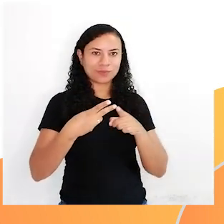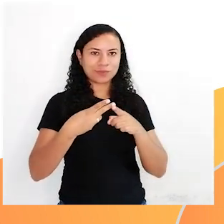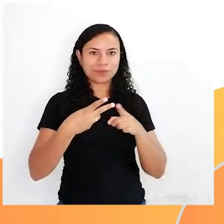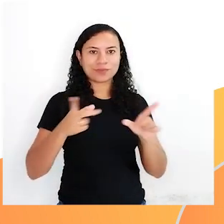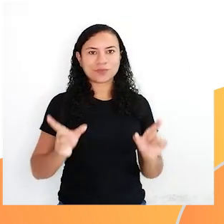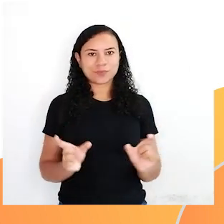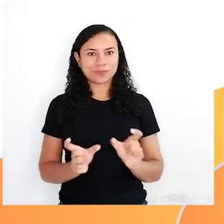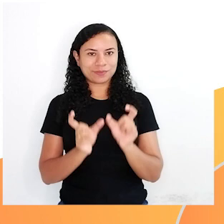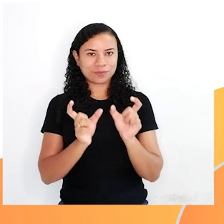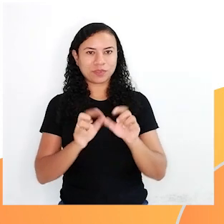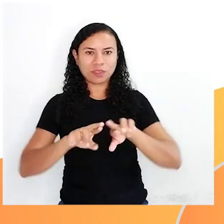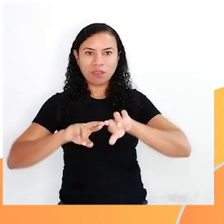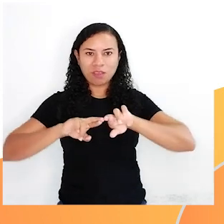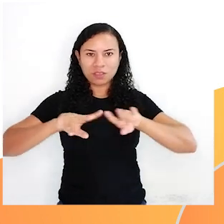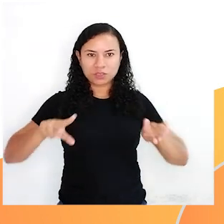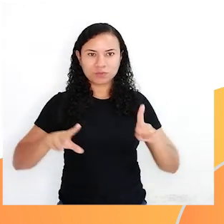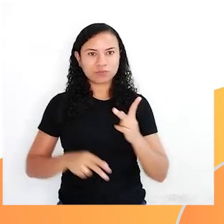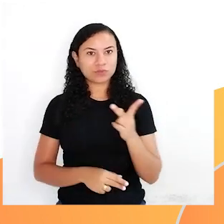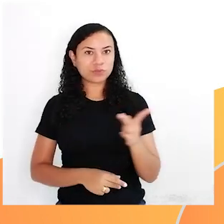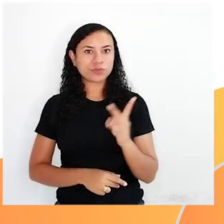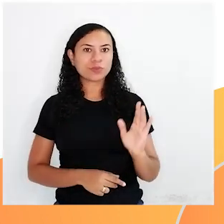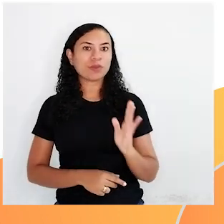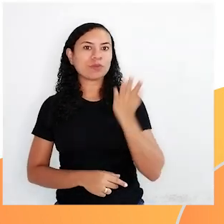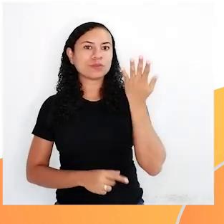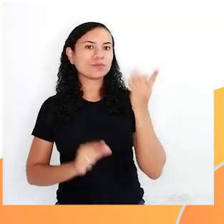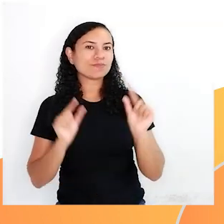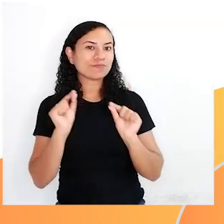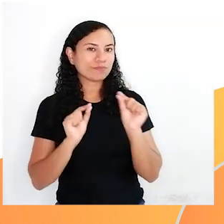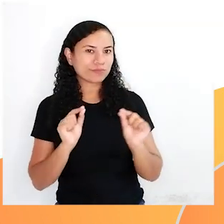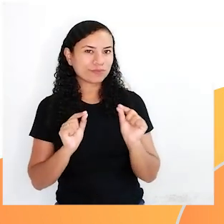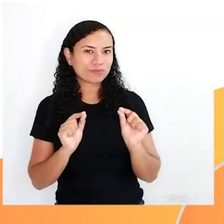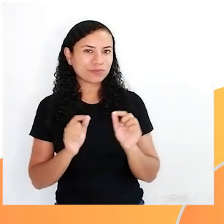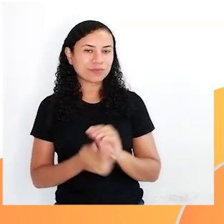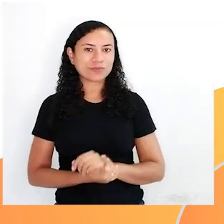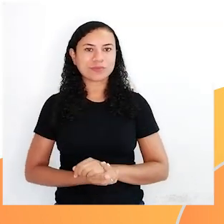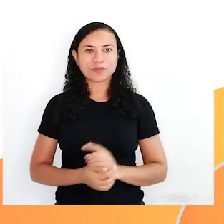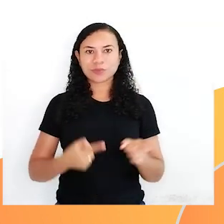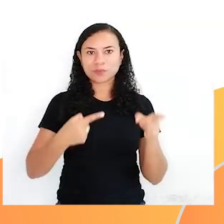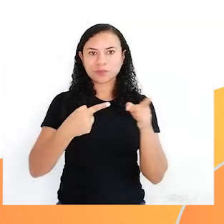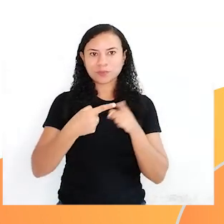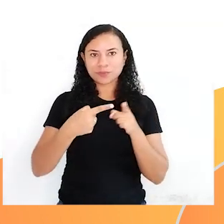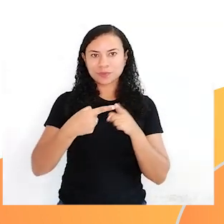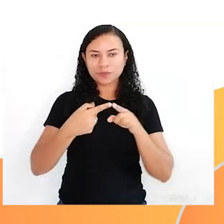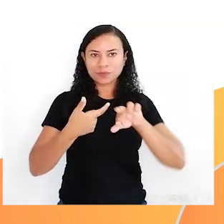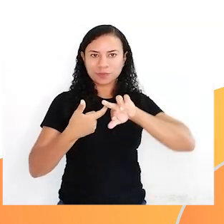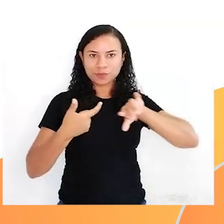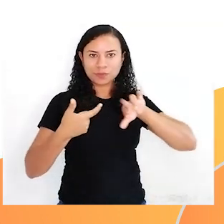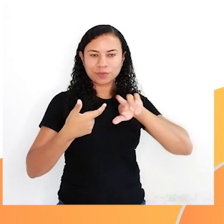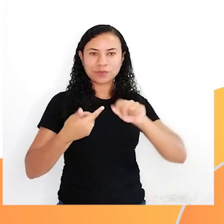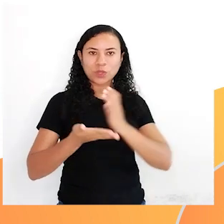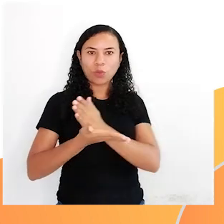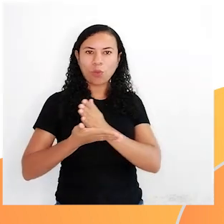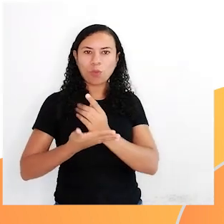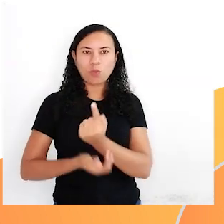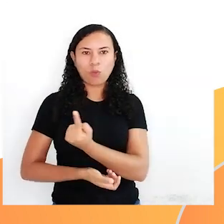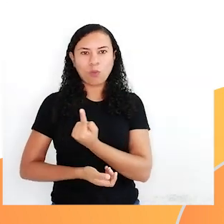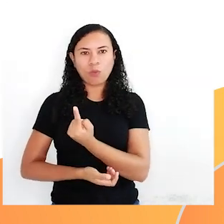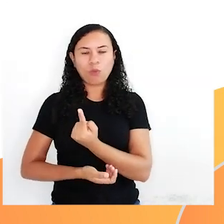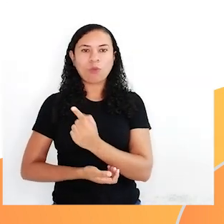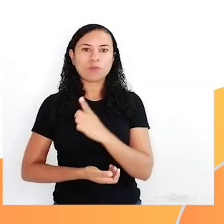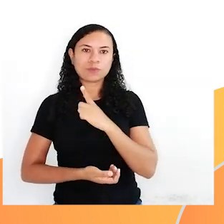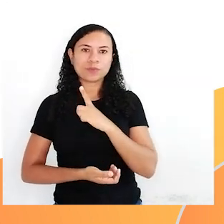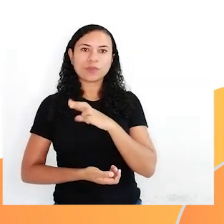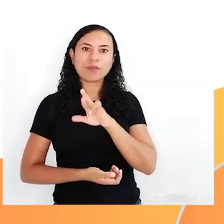A diferença entre ambos consiste basicamente em que, no processo de derivação, partimos sempre de um único